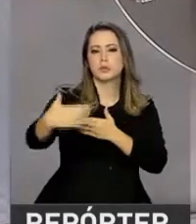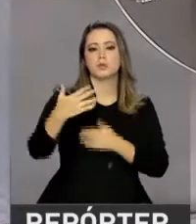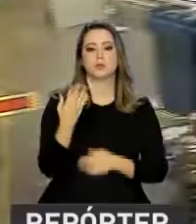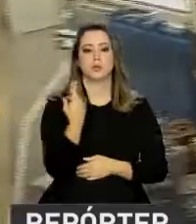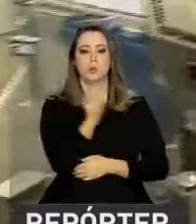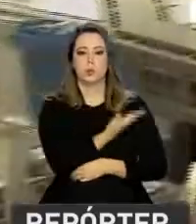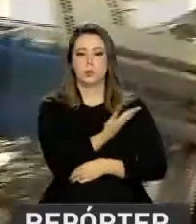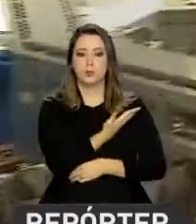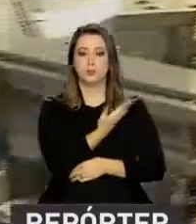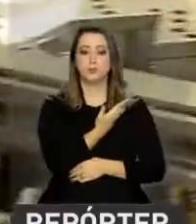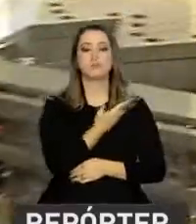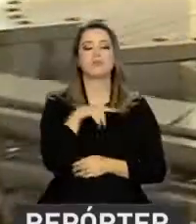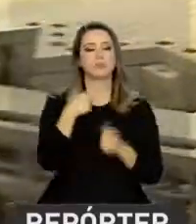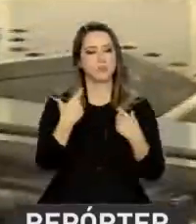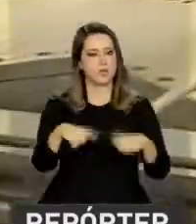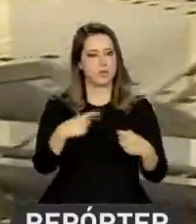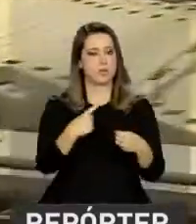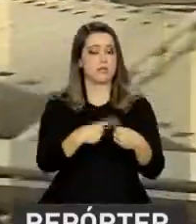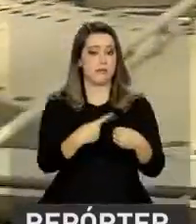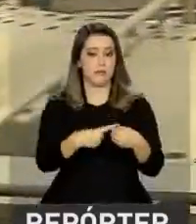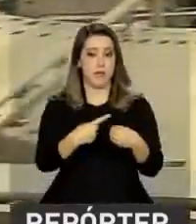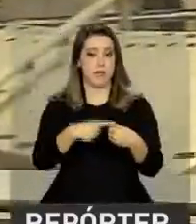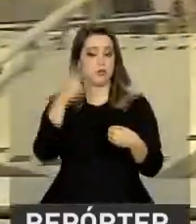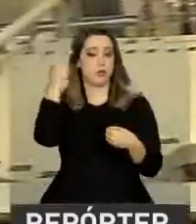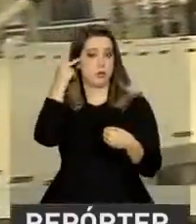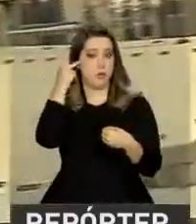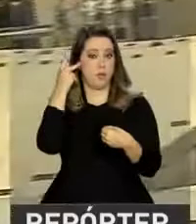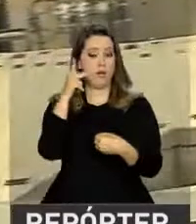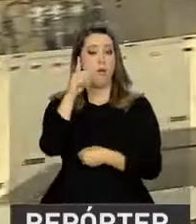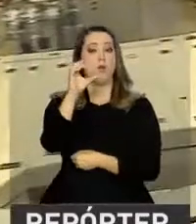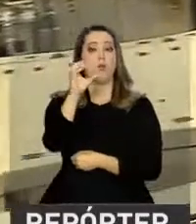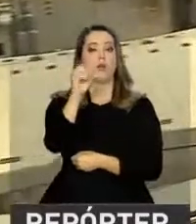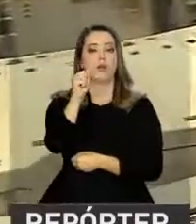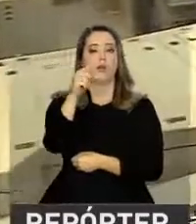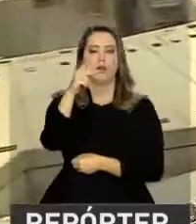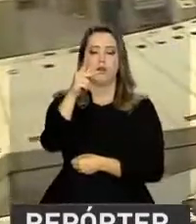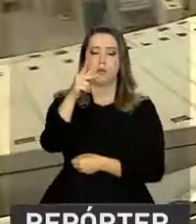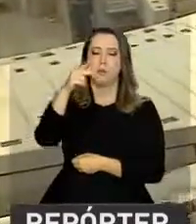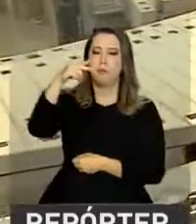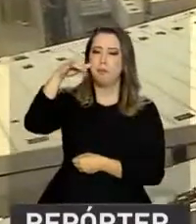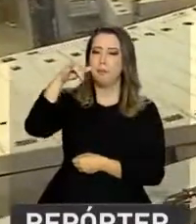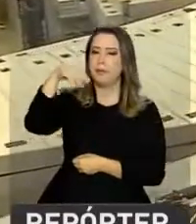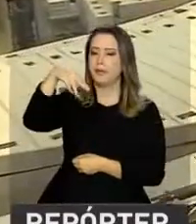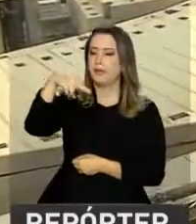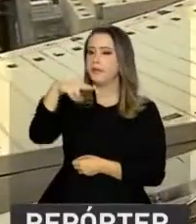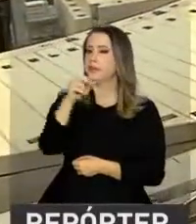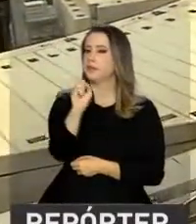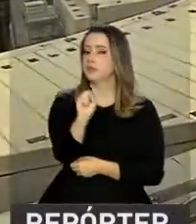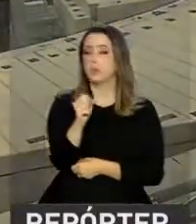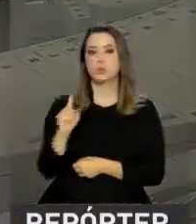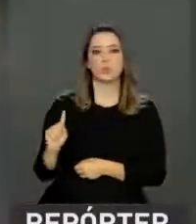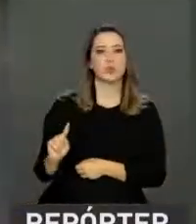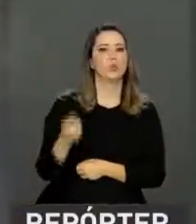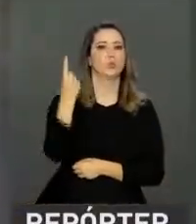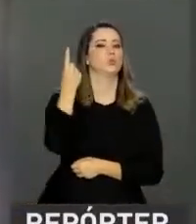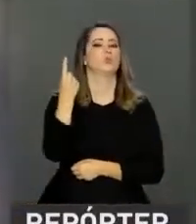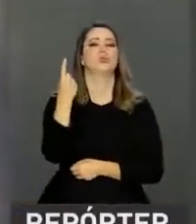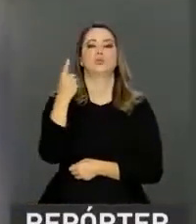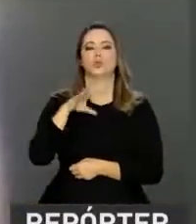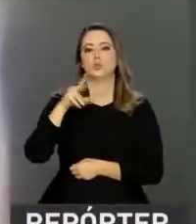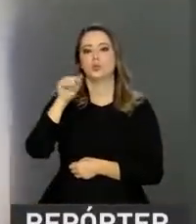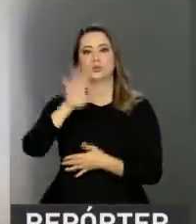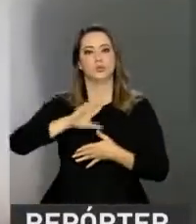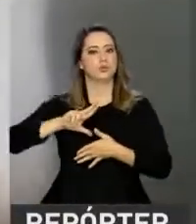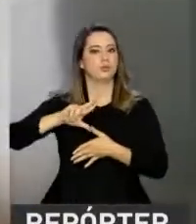este localizado em campinas no interior de são paulo o único do tipo em toda a américa latina o alto